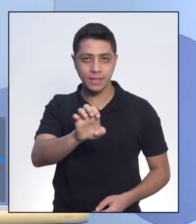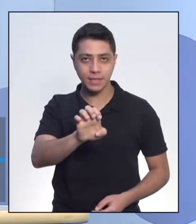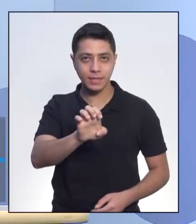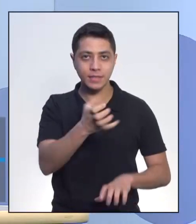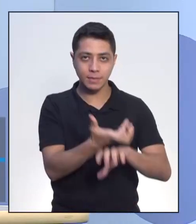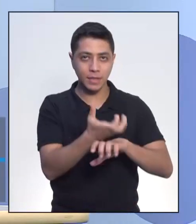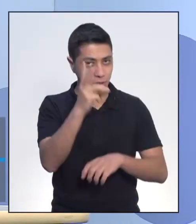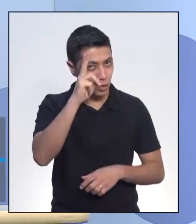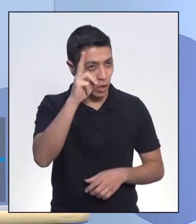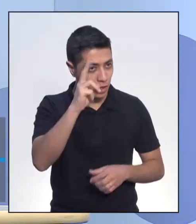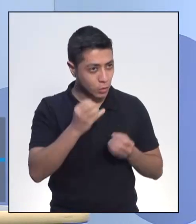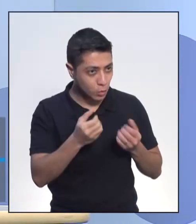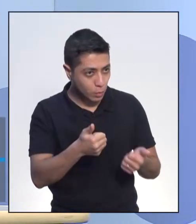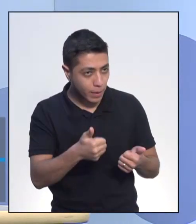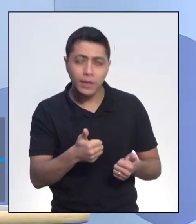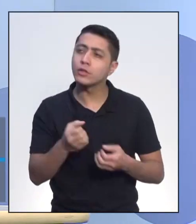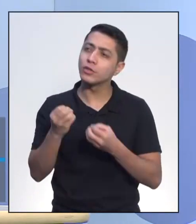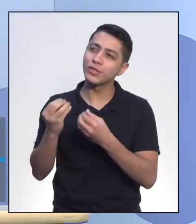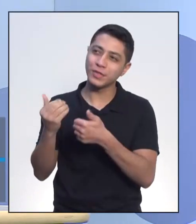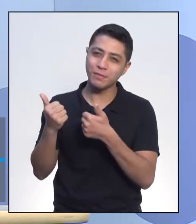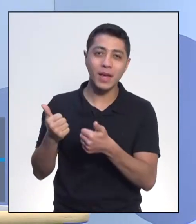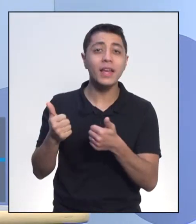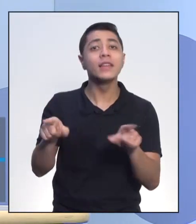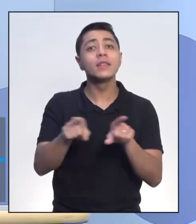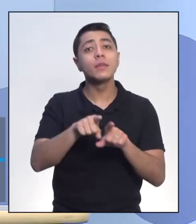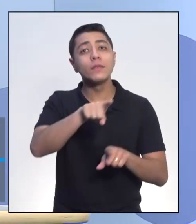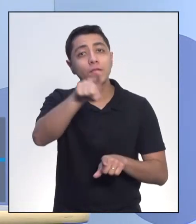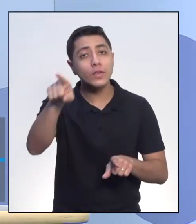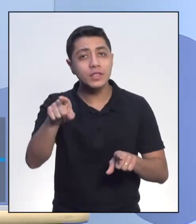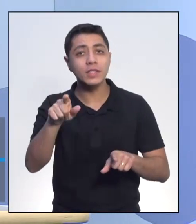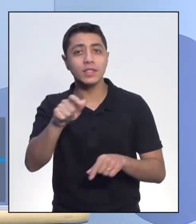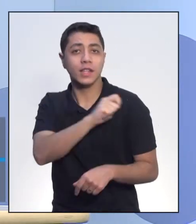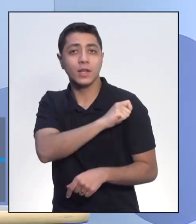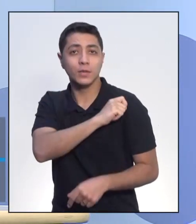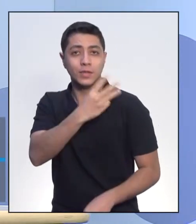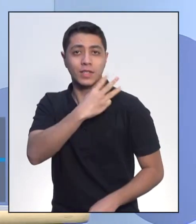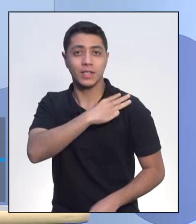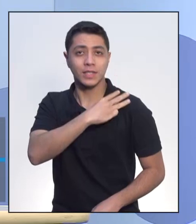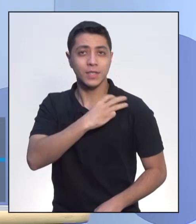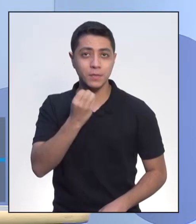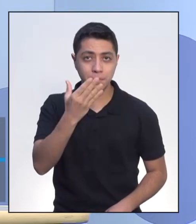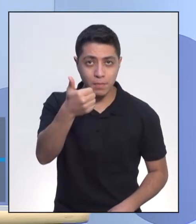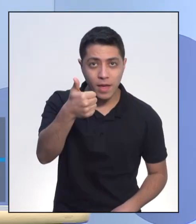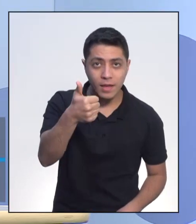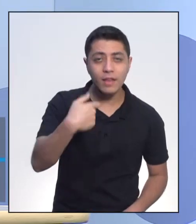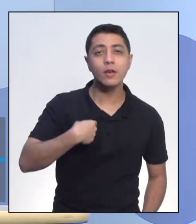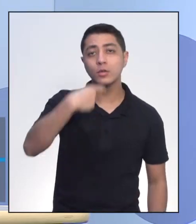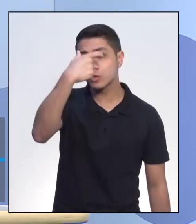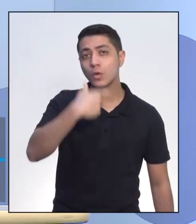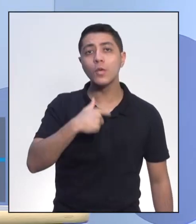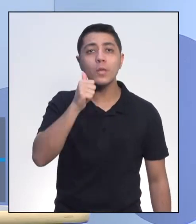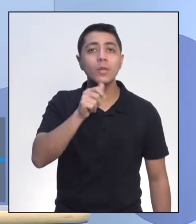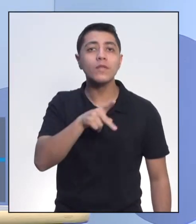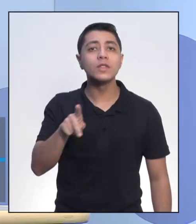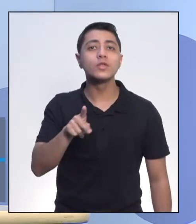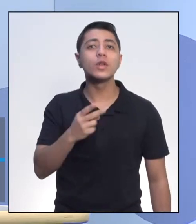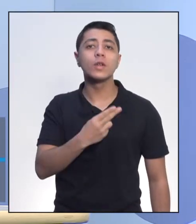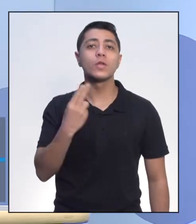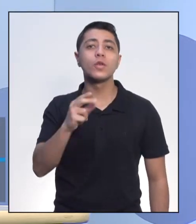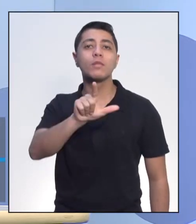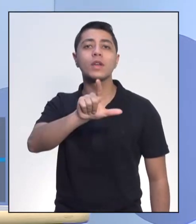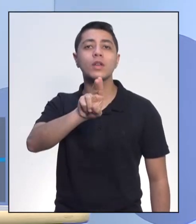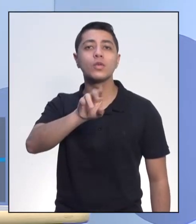Antônio. Tudo bem, estudantes da terceira série de Ensino Médio. Eu sou a professora Luísa Coutinho e estarei aqui mediando com